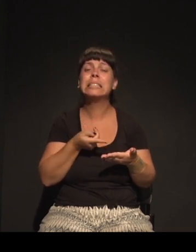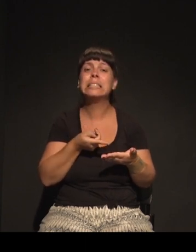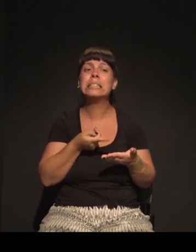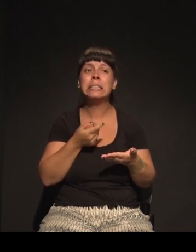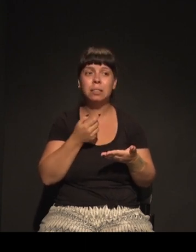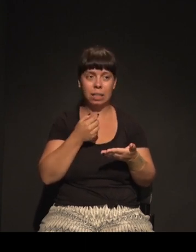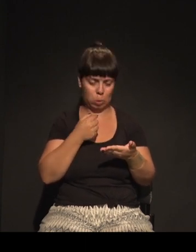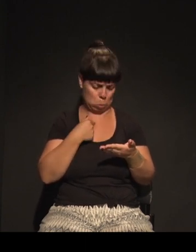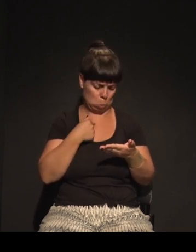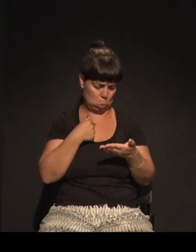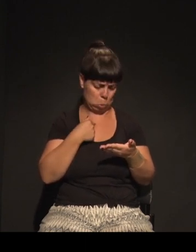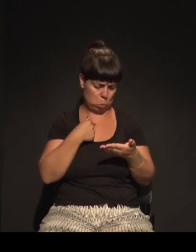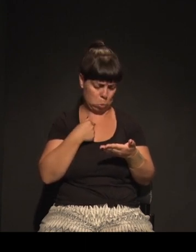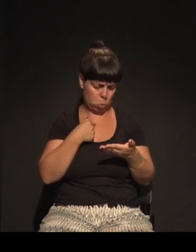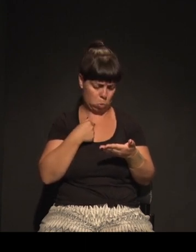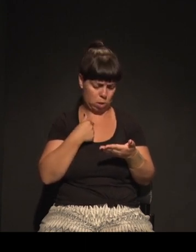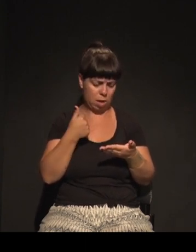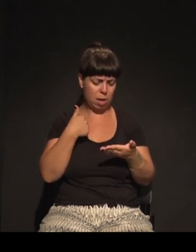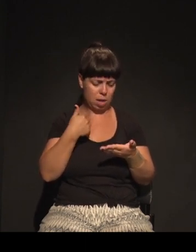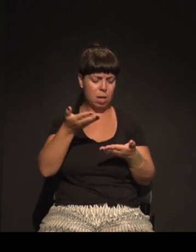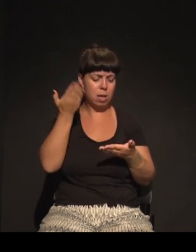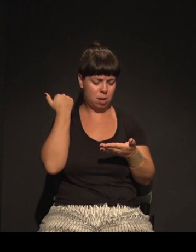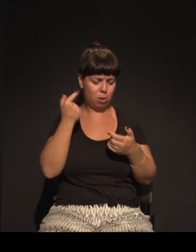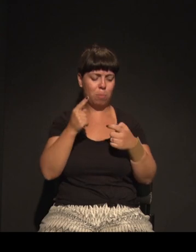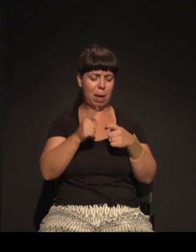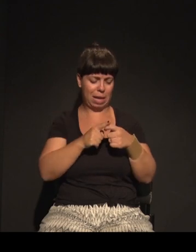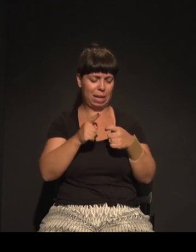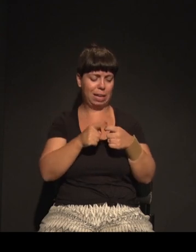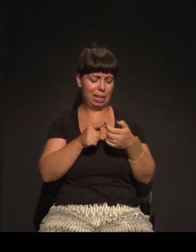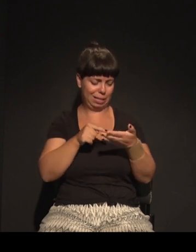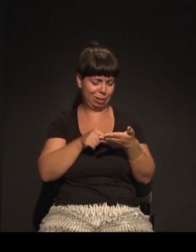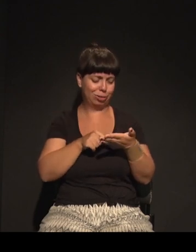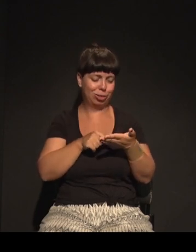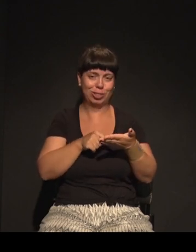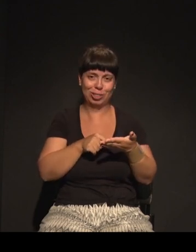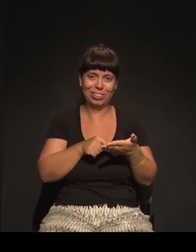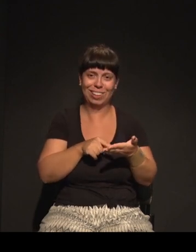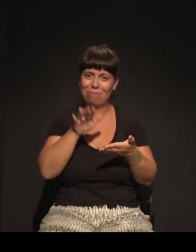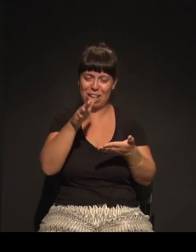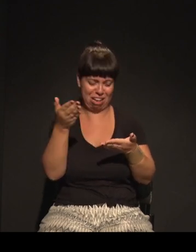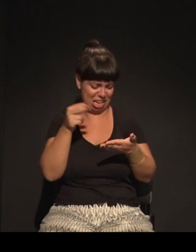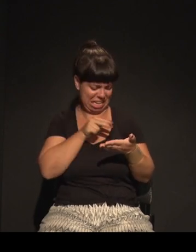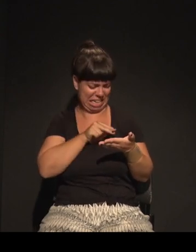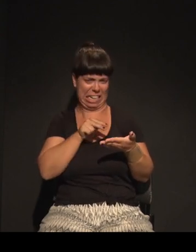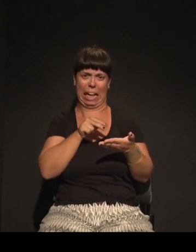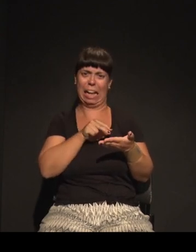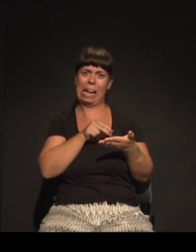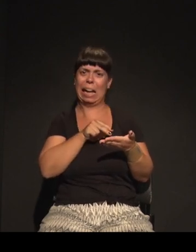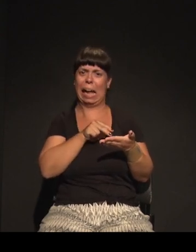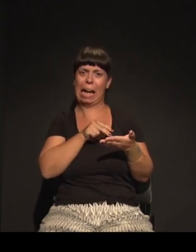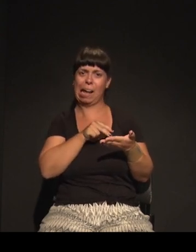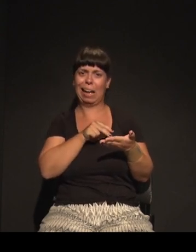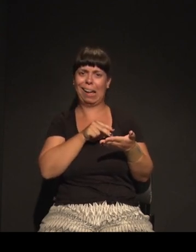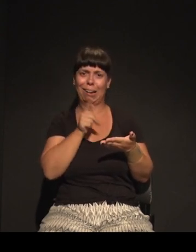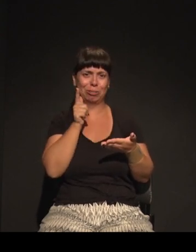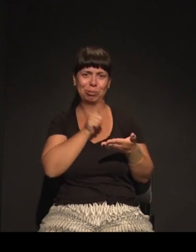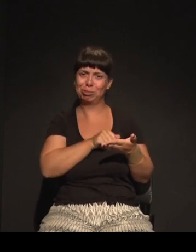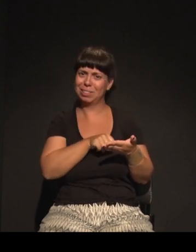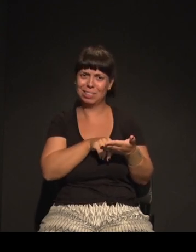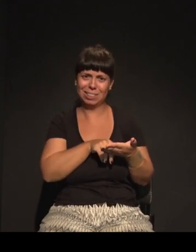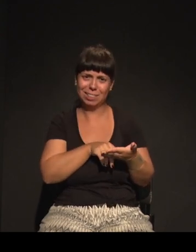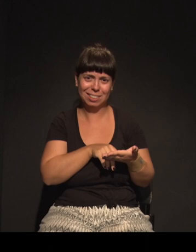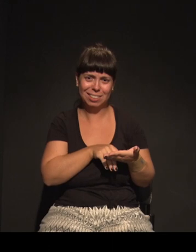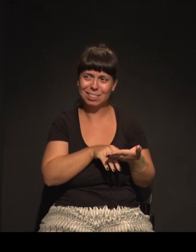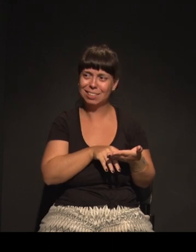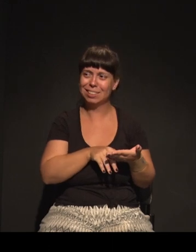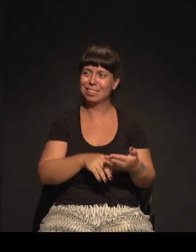um dia já foi médico mas agora não sei que não vai ser não pára pra garantir